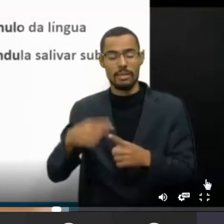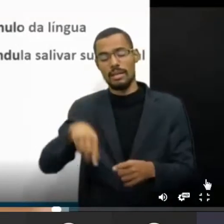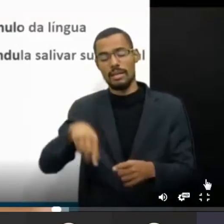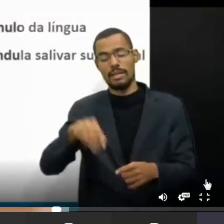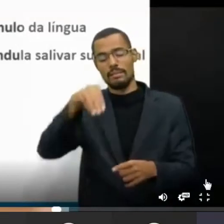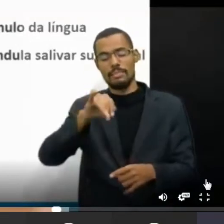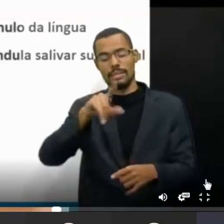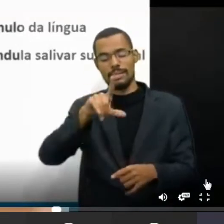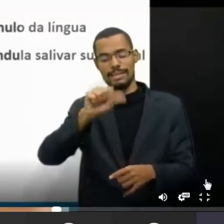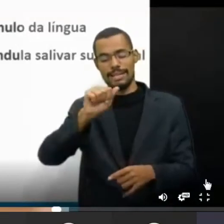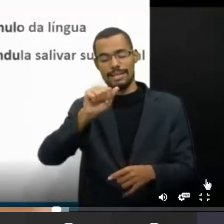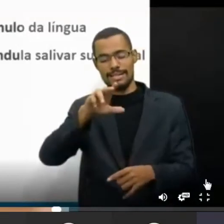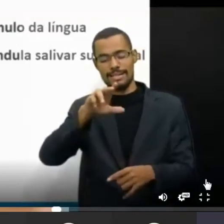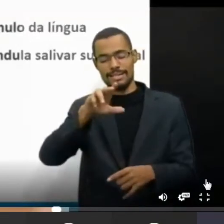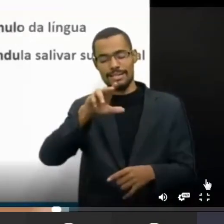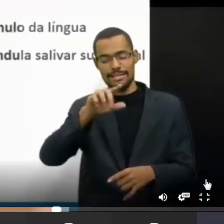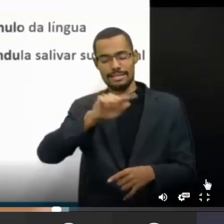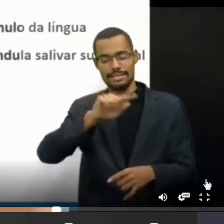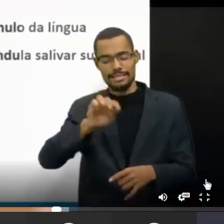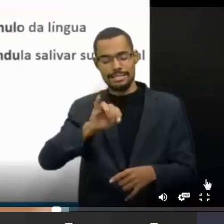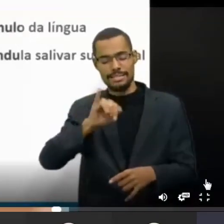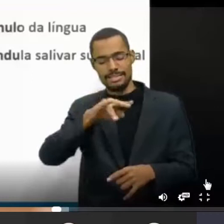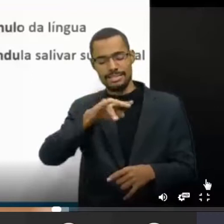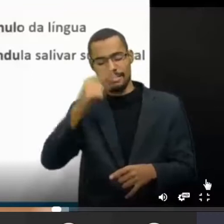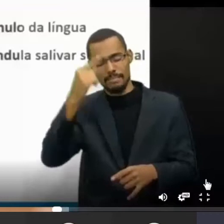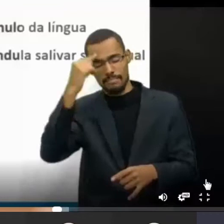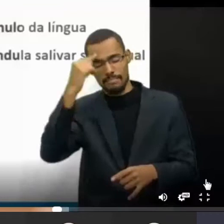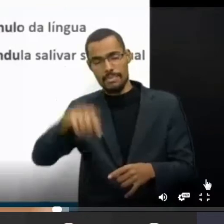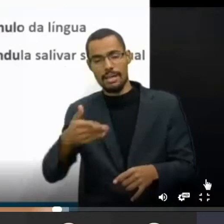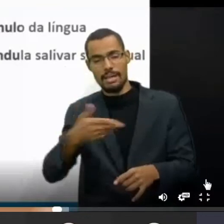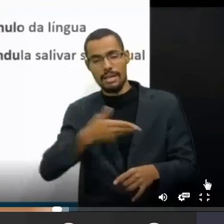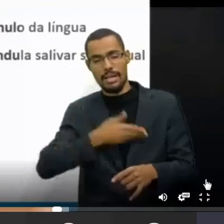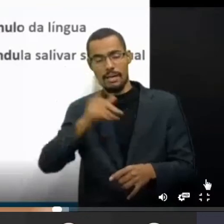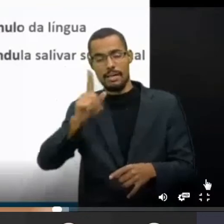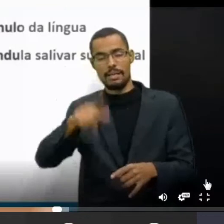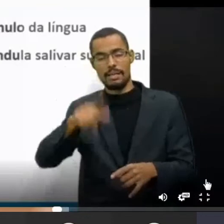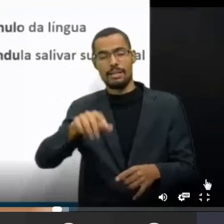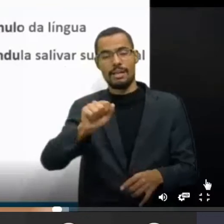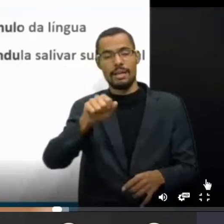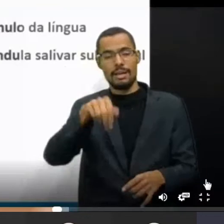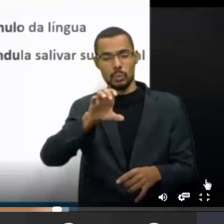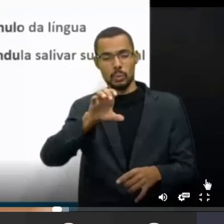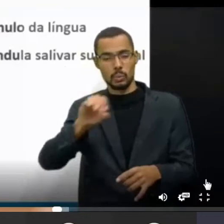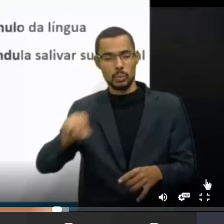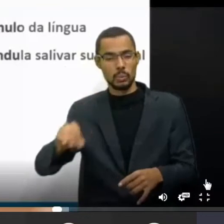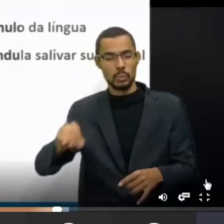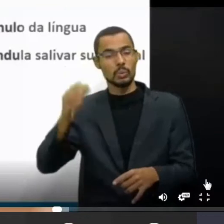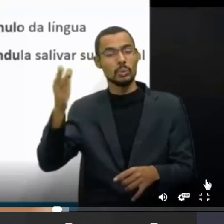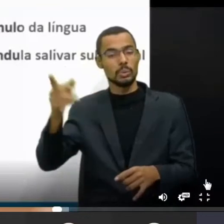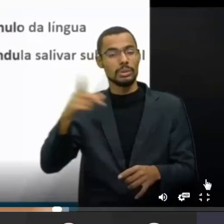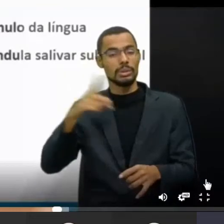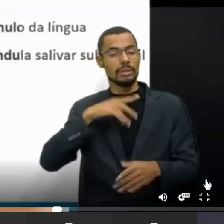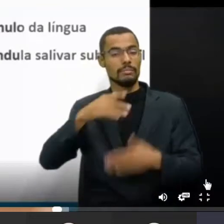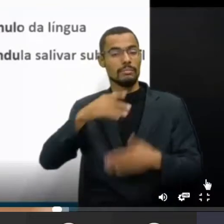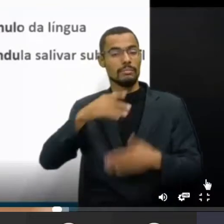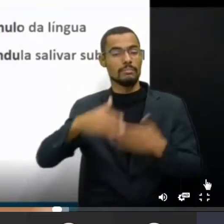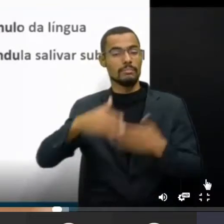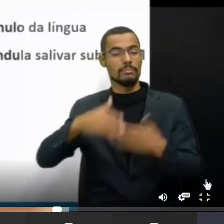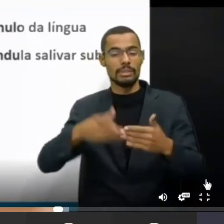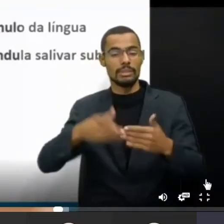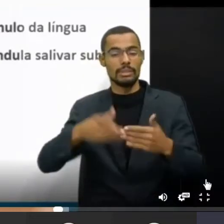amilase para o início da digestão, então, de amido. Então, o processo